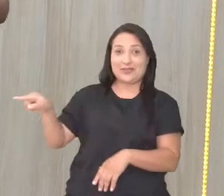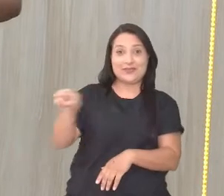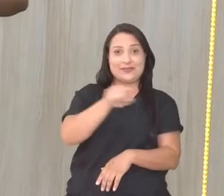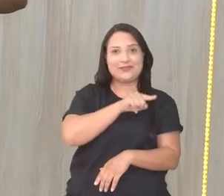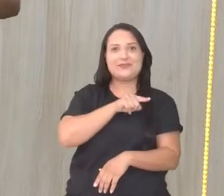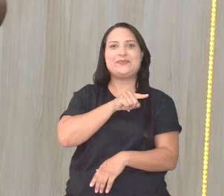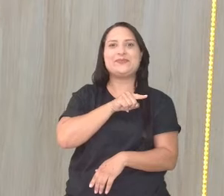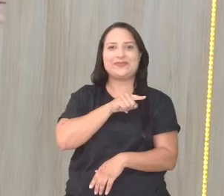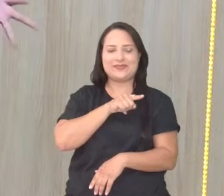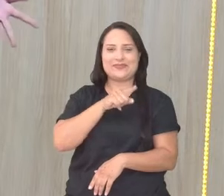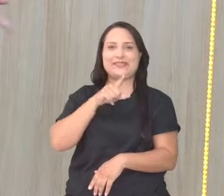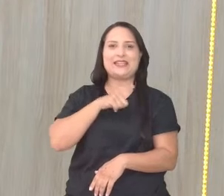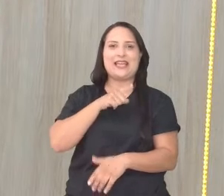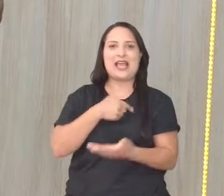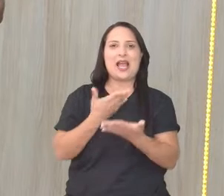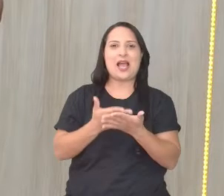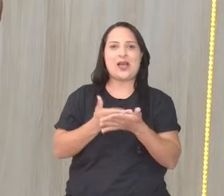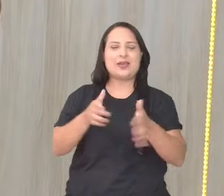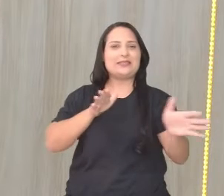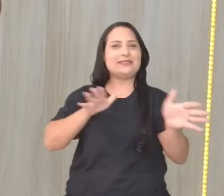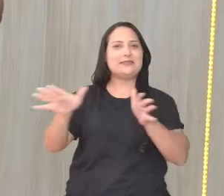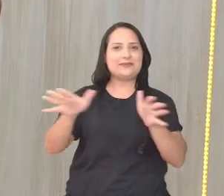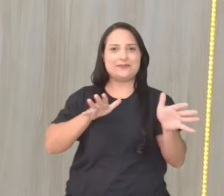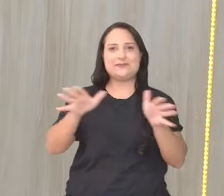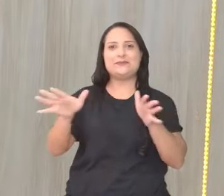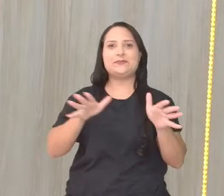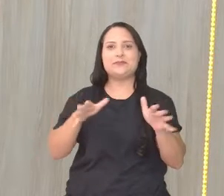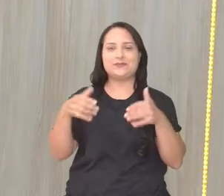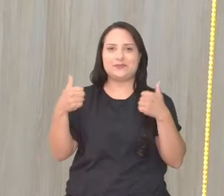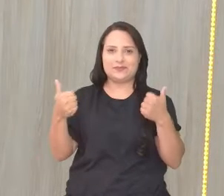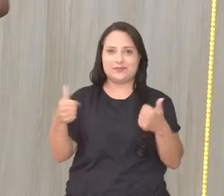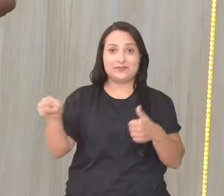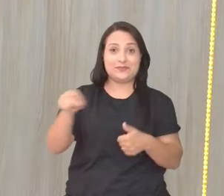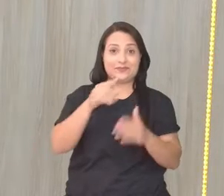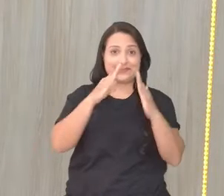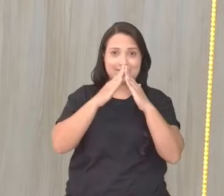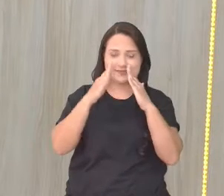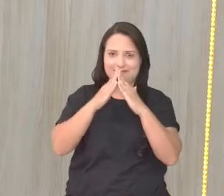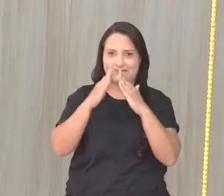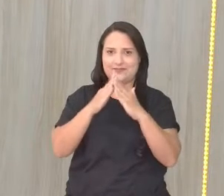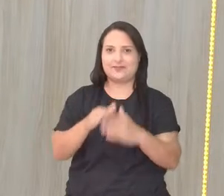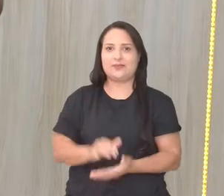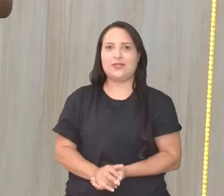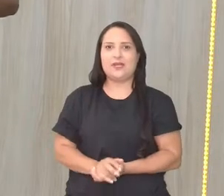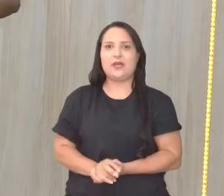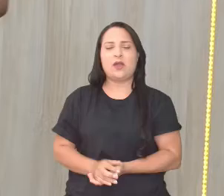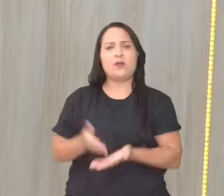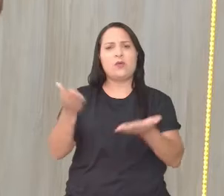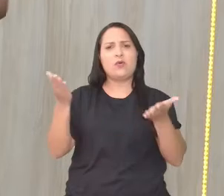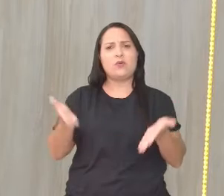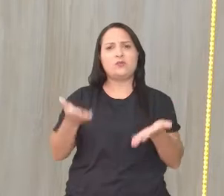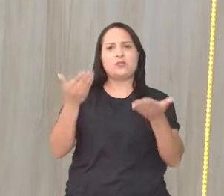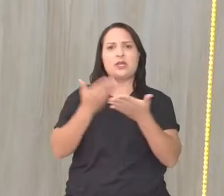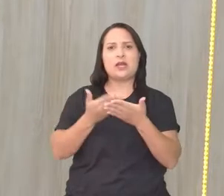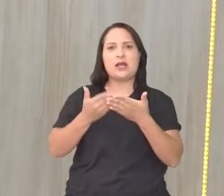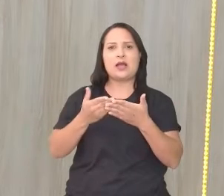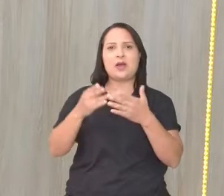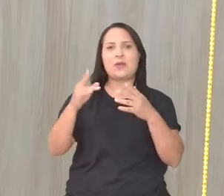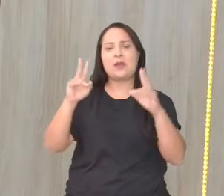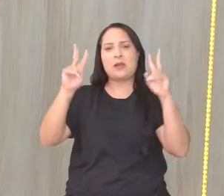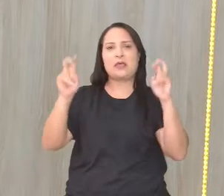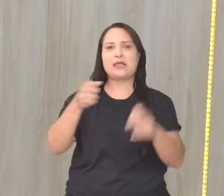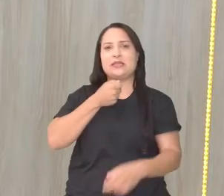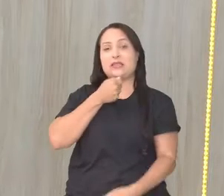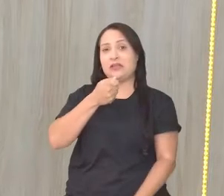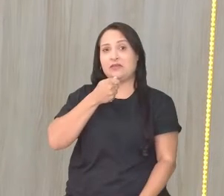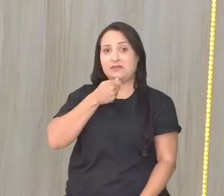aí e tornar essa aula muito mais acessível a todo mundo que está aí em casa. A gente fala hoje sobre a entrevista, que é